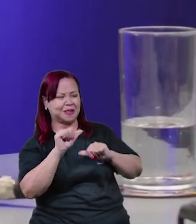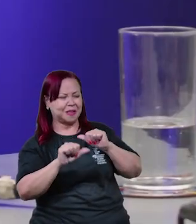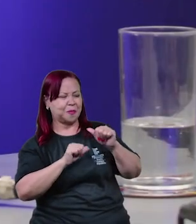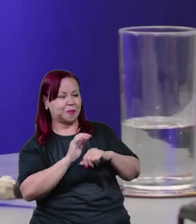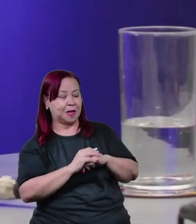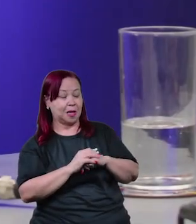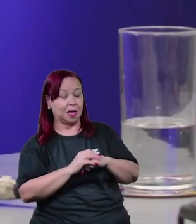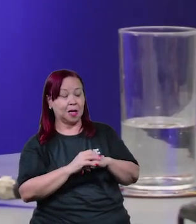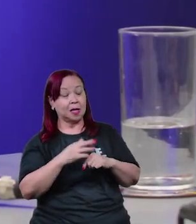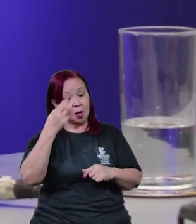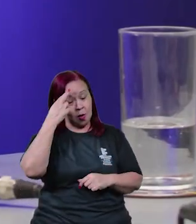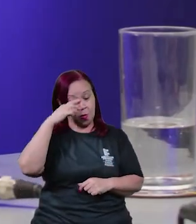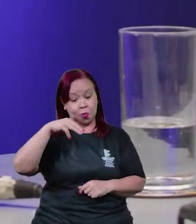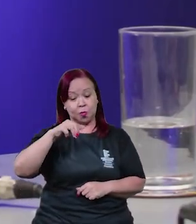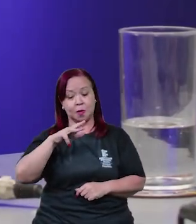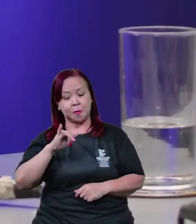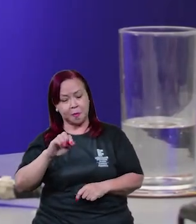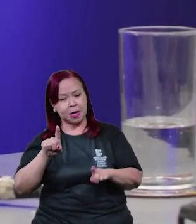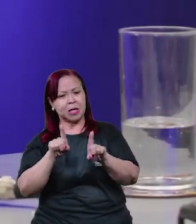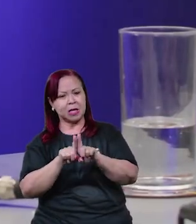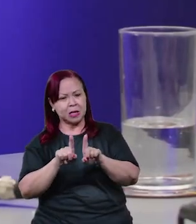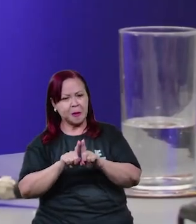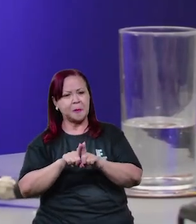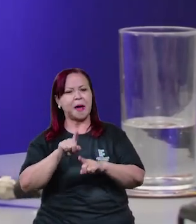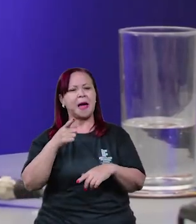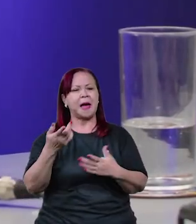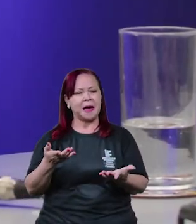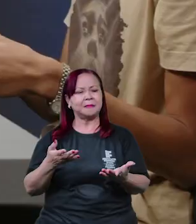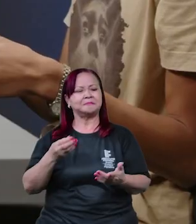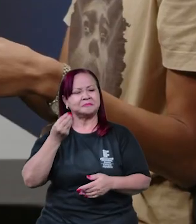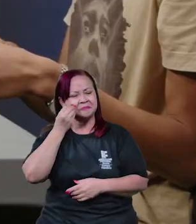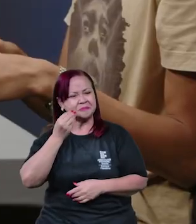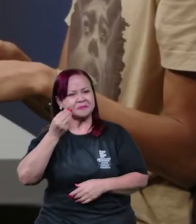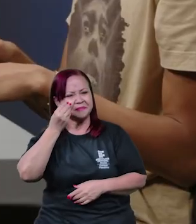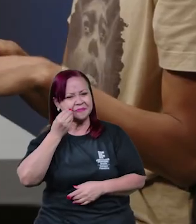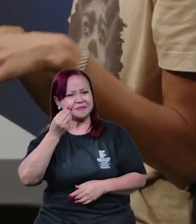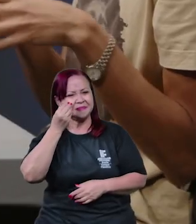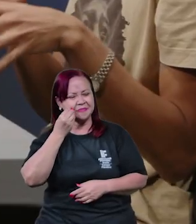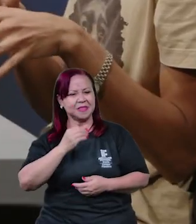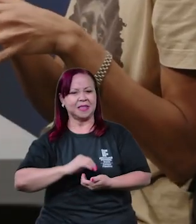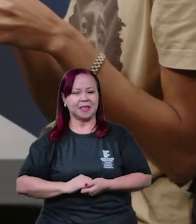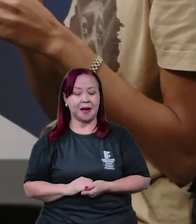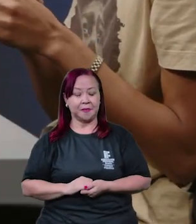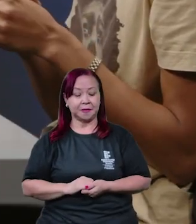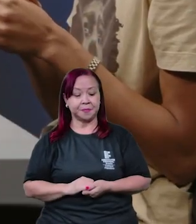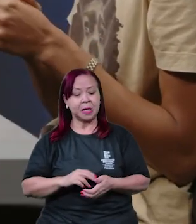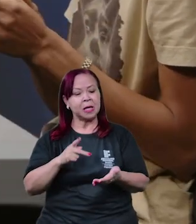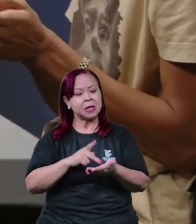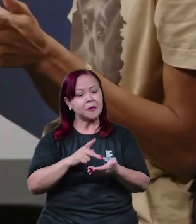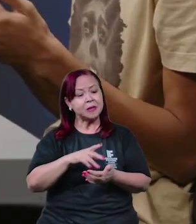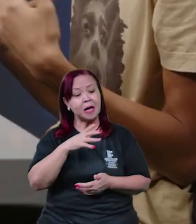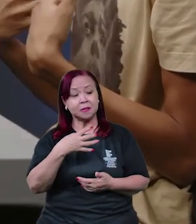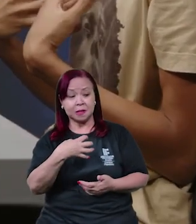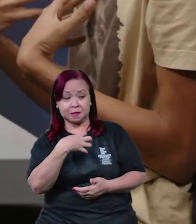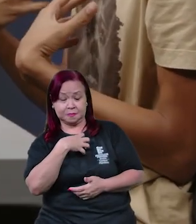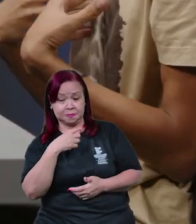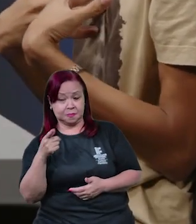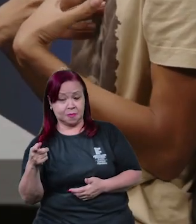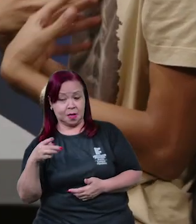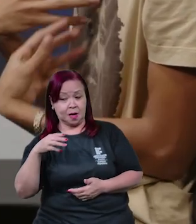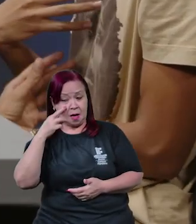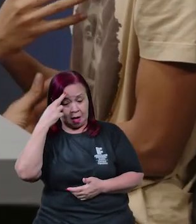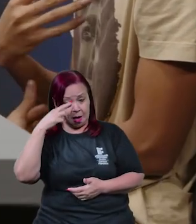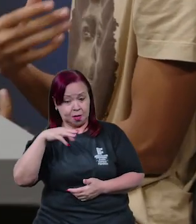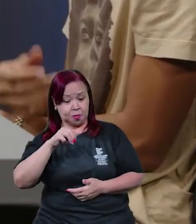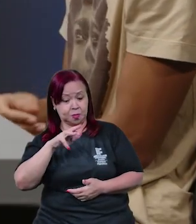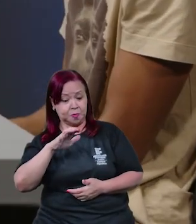Maria também se arriscava, E você vê se que ela jogava construía tipo uma nas resistência técnicas. enorme, mas na verdade era uma admiração ali Aham. profunda